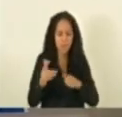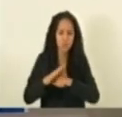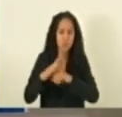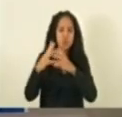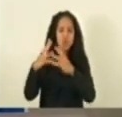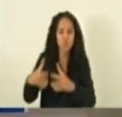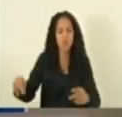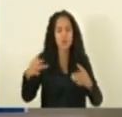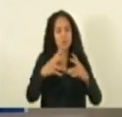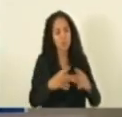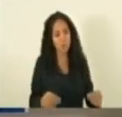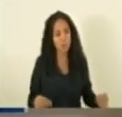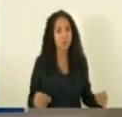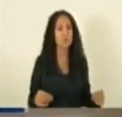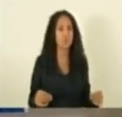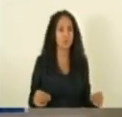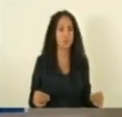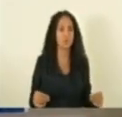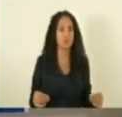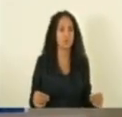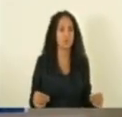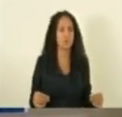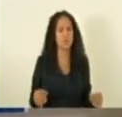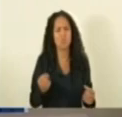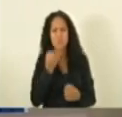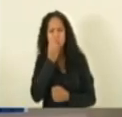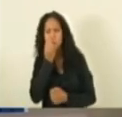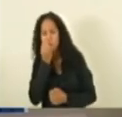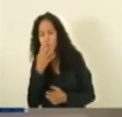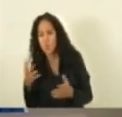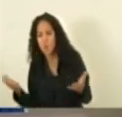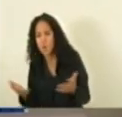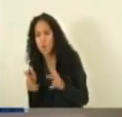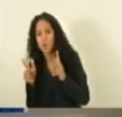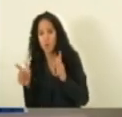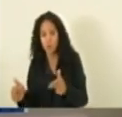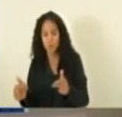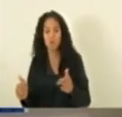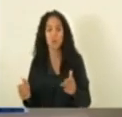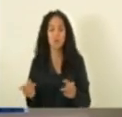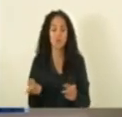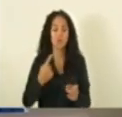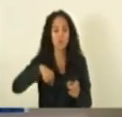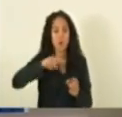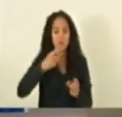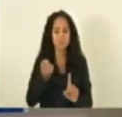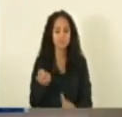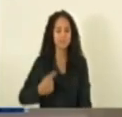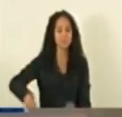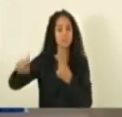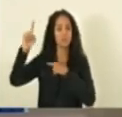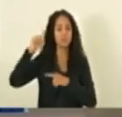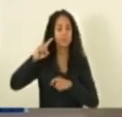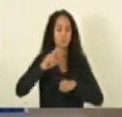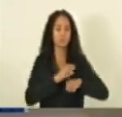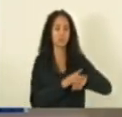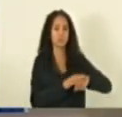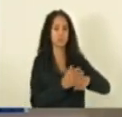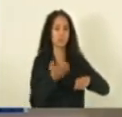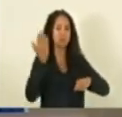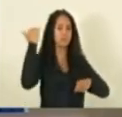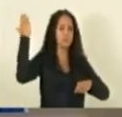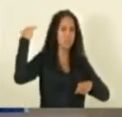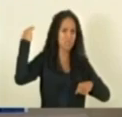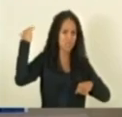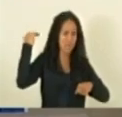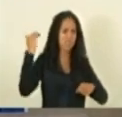doenças, talvez o mundo nunca foi tão bom quanto é agora. Nós evoluímos de tal forma que doenças que